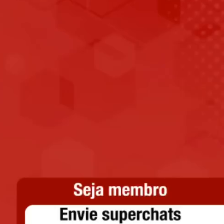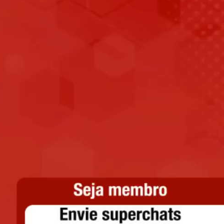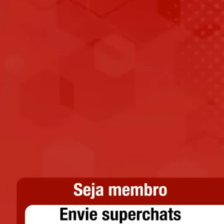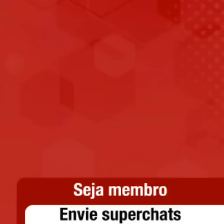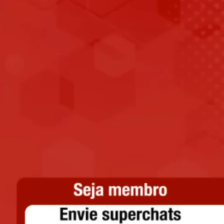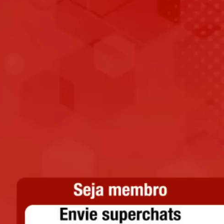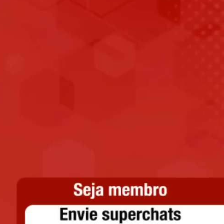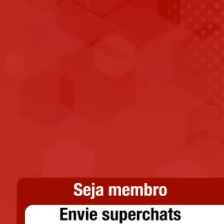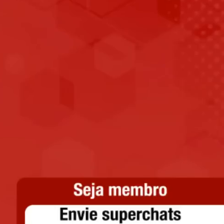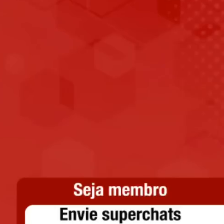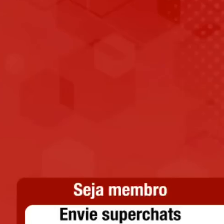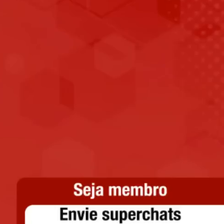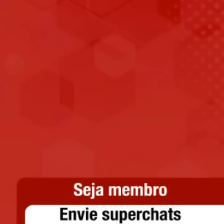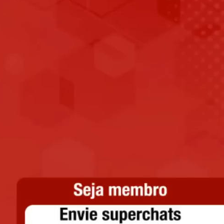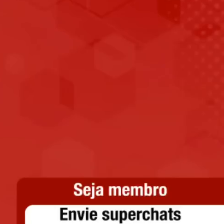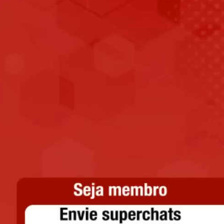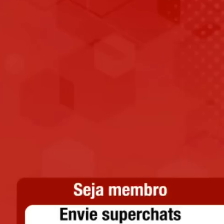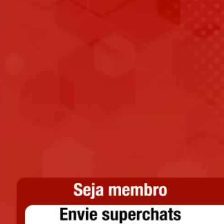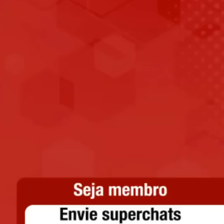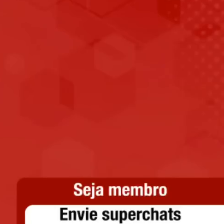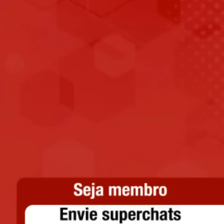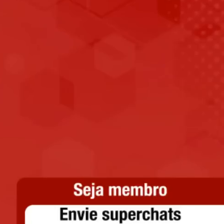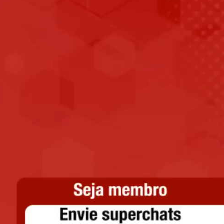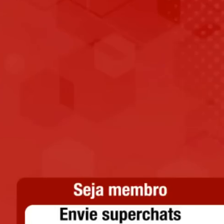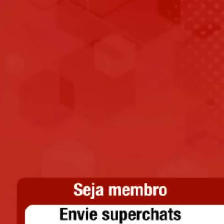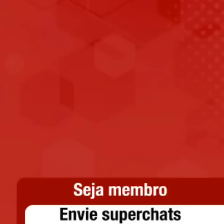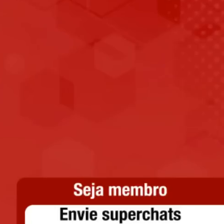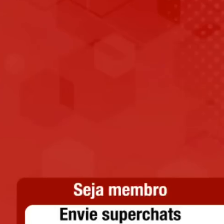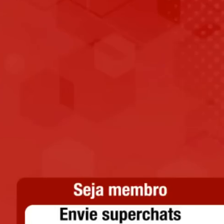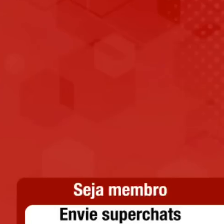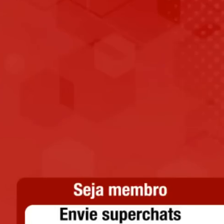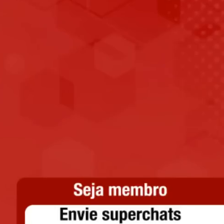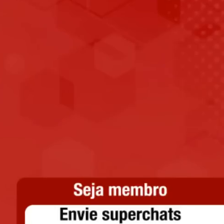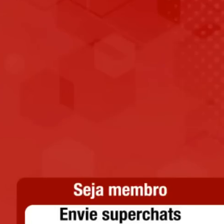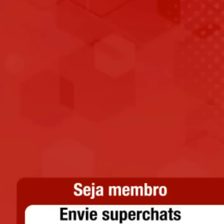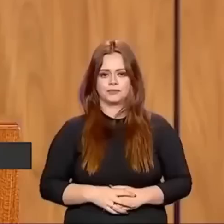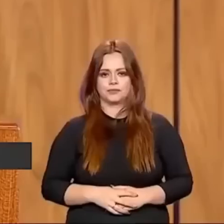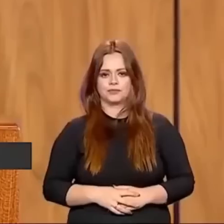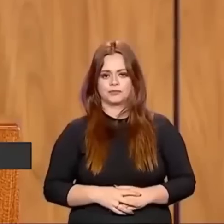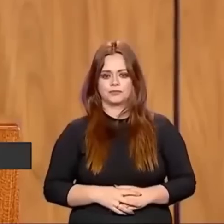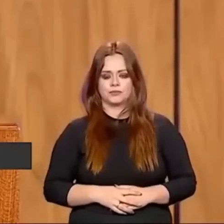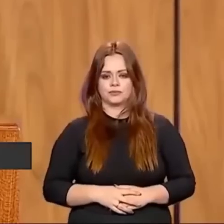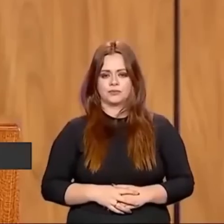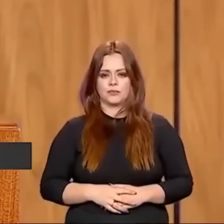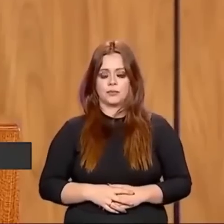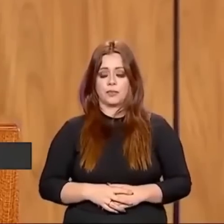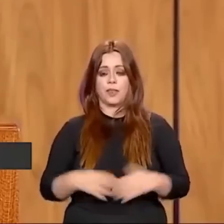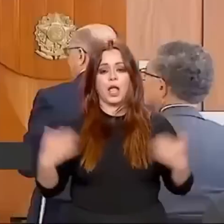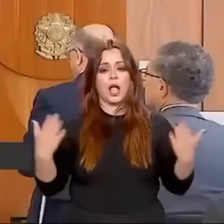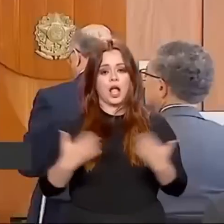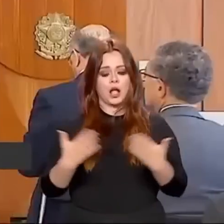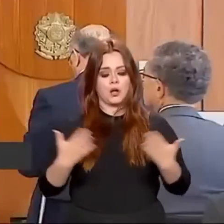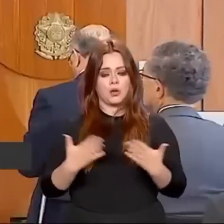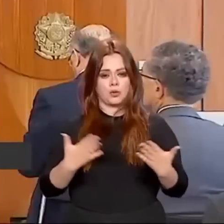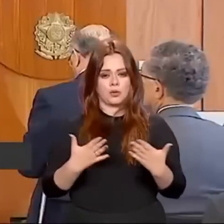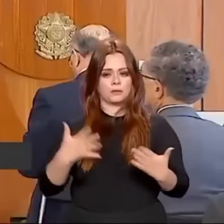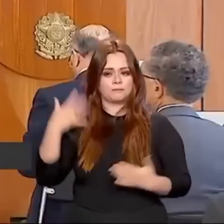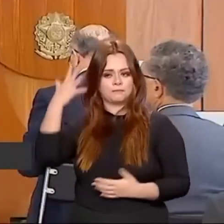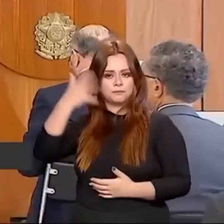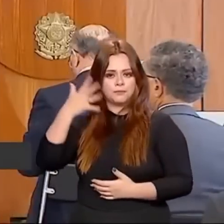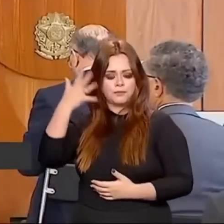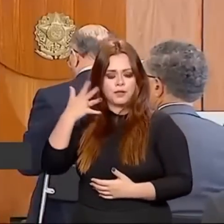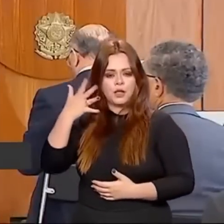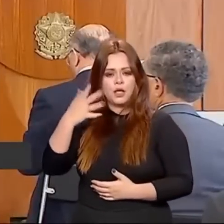o que significa, né, presidente da Comissão Europeia aqui no Brasil, mas olha só o trechinho. Seguir fará uso da palavra